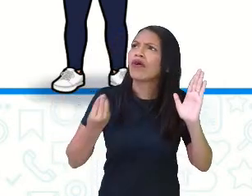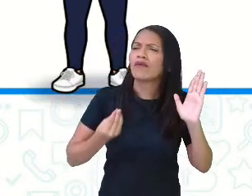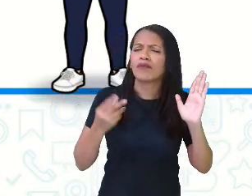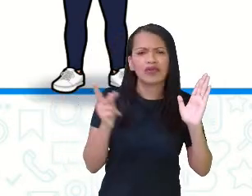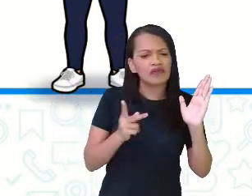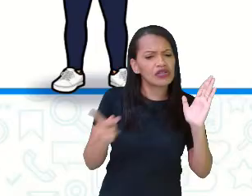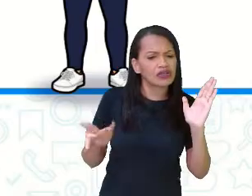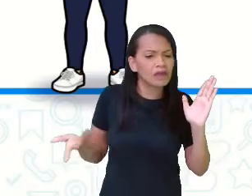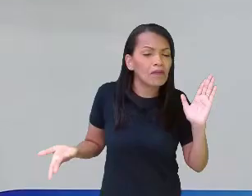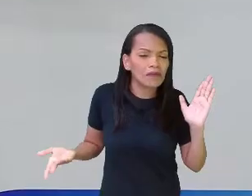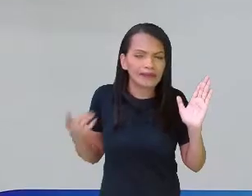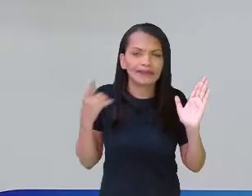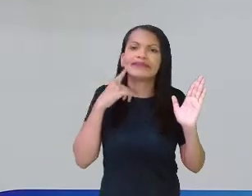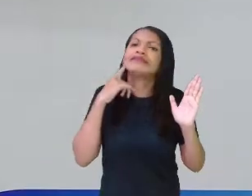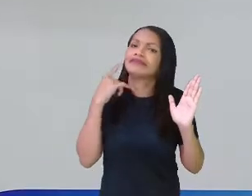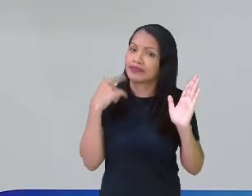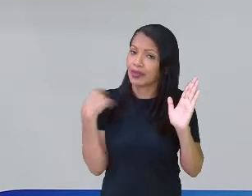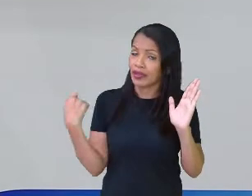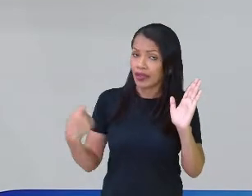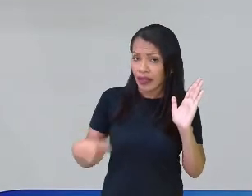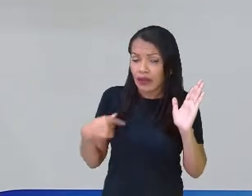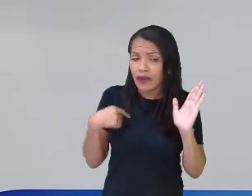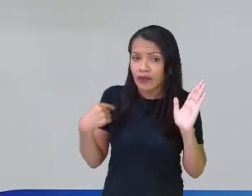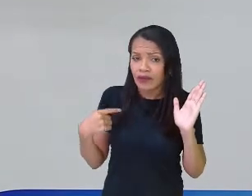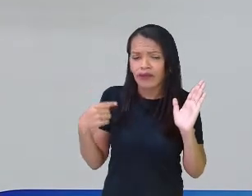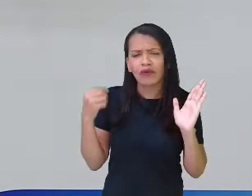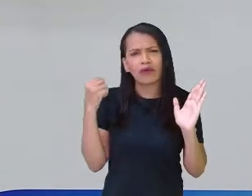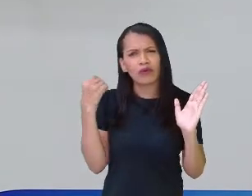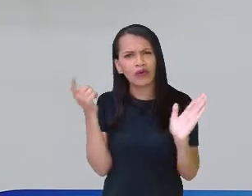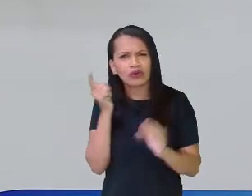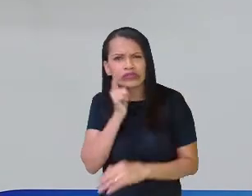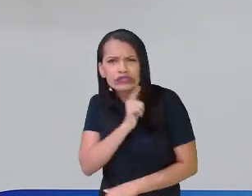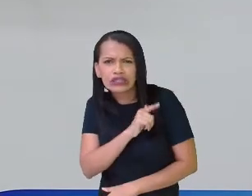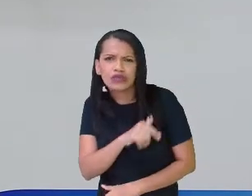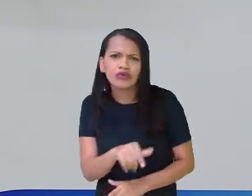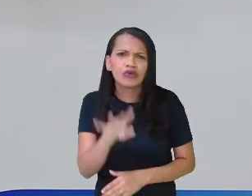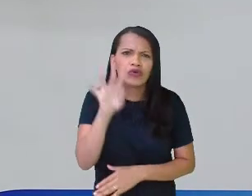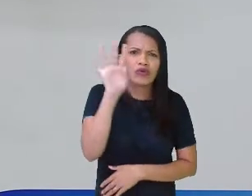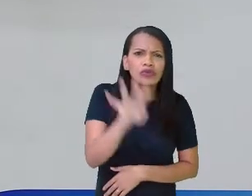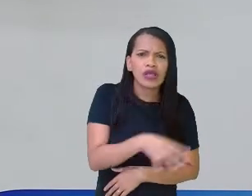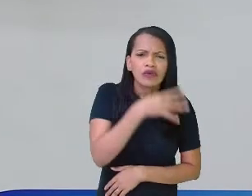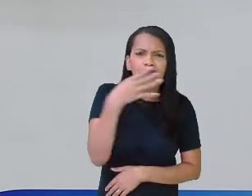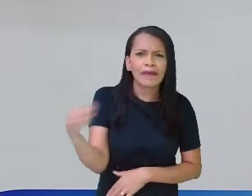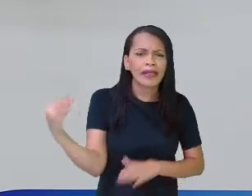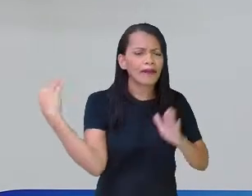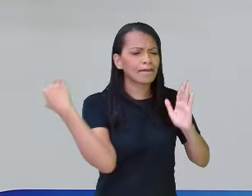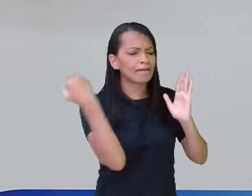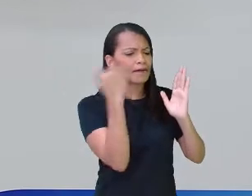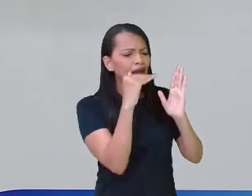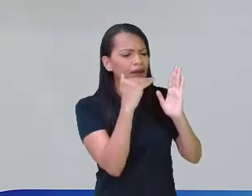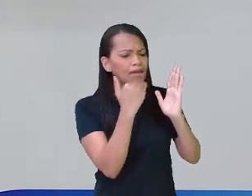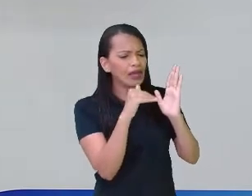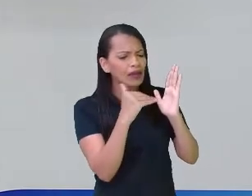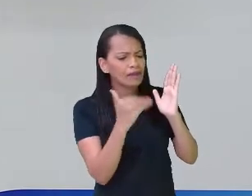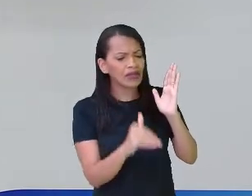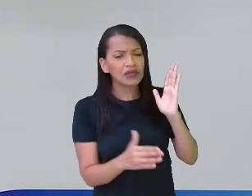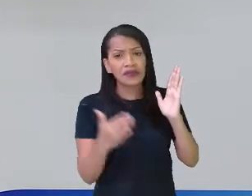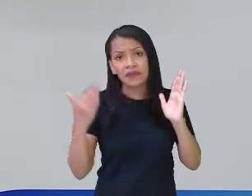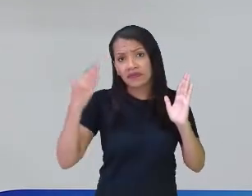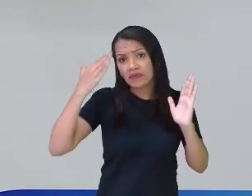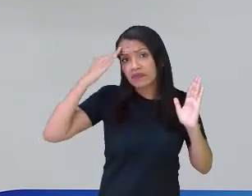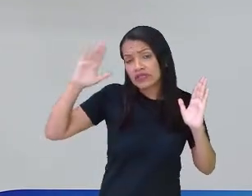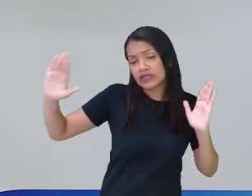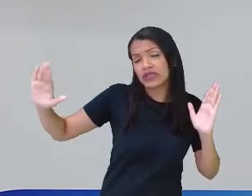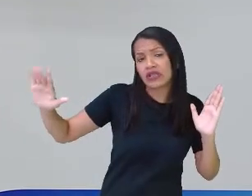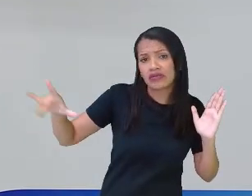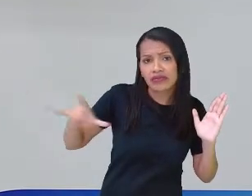como registrar numa tabela dados que eu não sei de onde vem, por exemplo? De jeito nenhum. Para